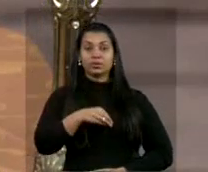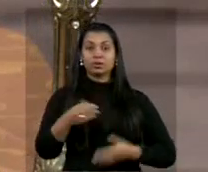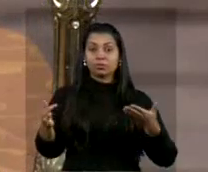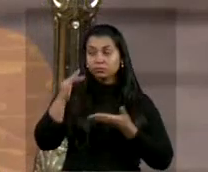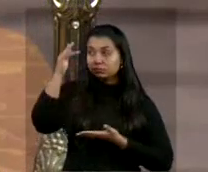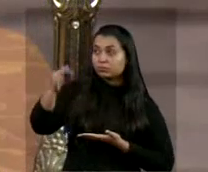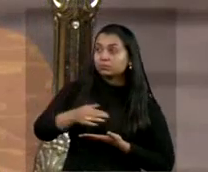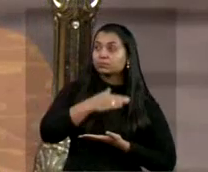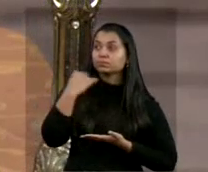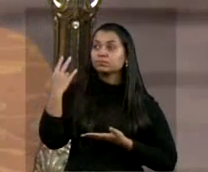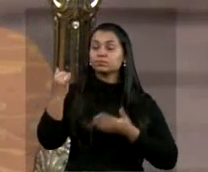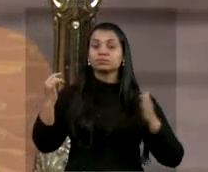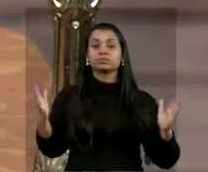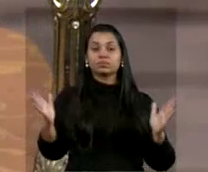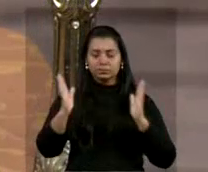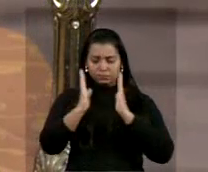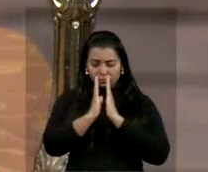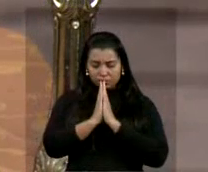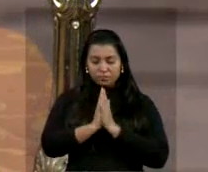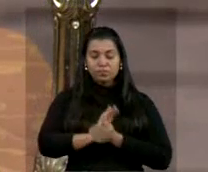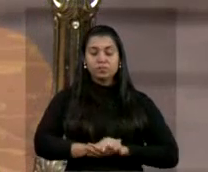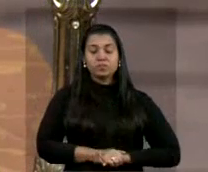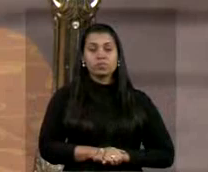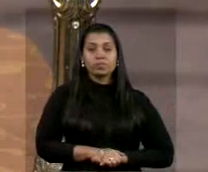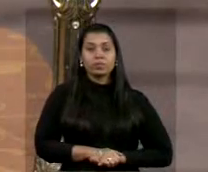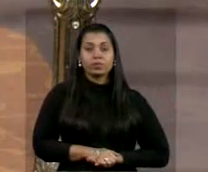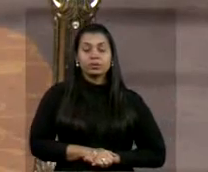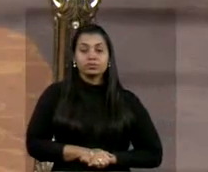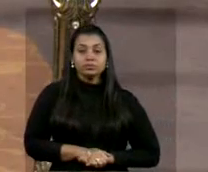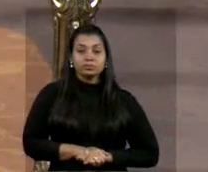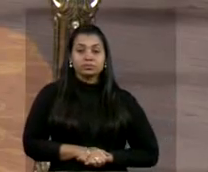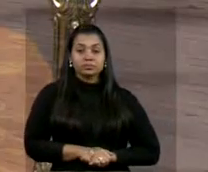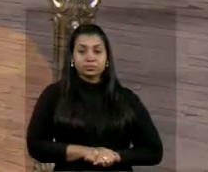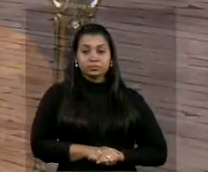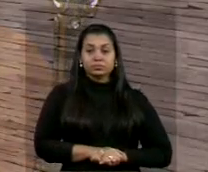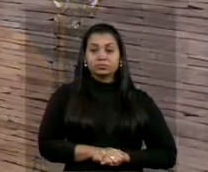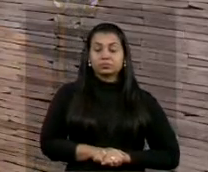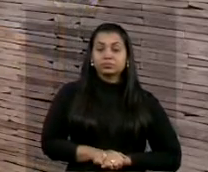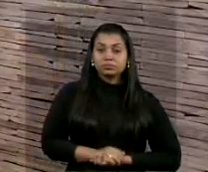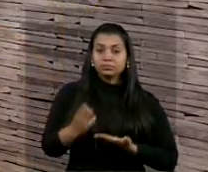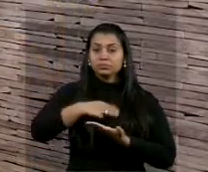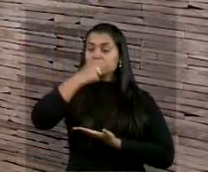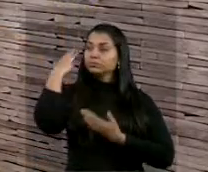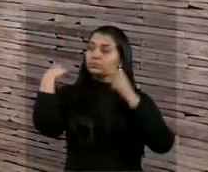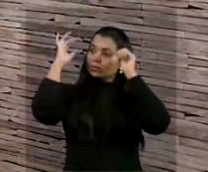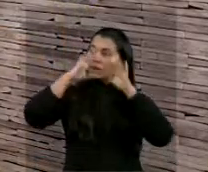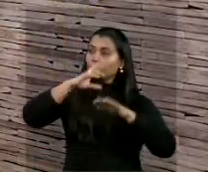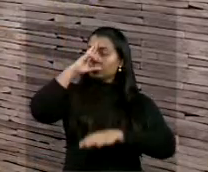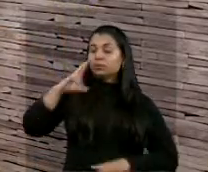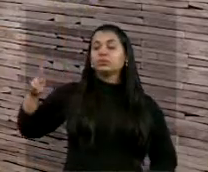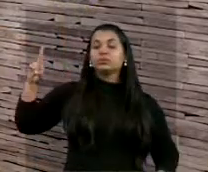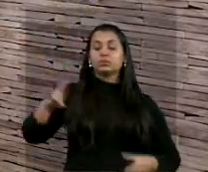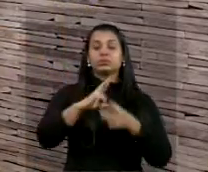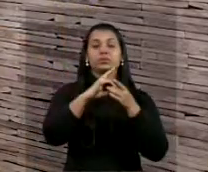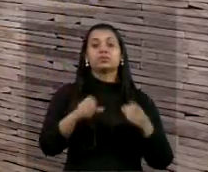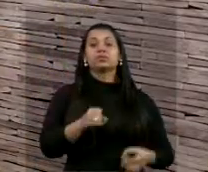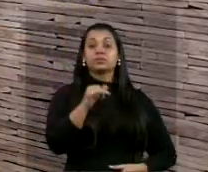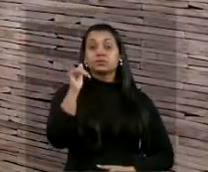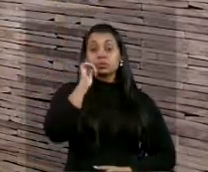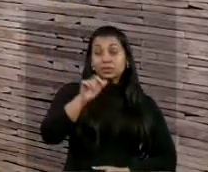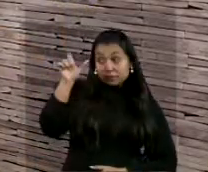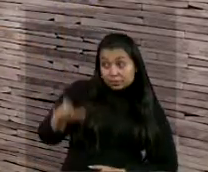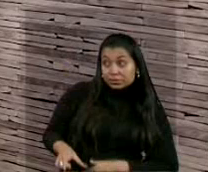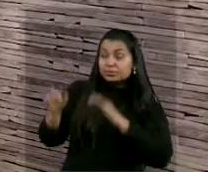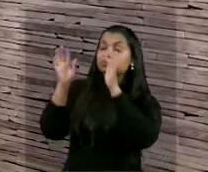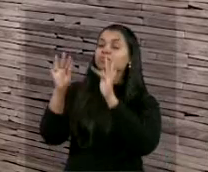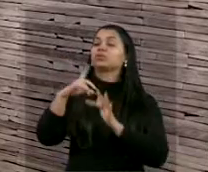por nós, pecadores, agora e na hora de nossa morte. Amém. Ave Maria, cheia de graça, o Senhor é